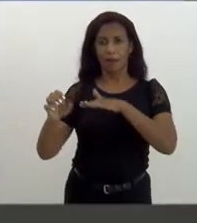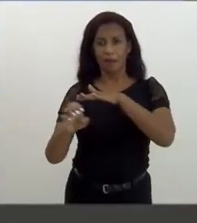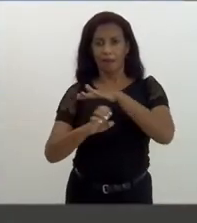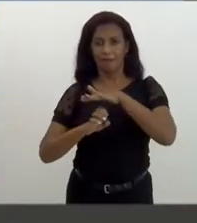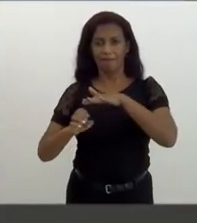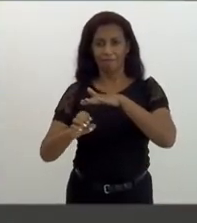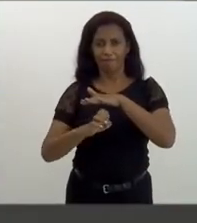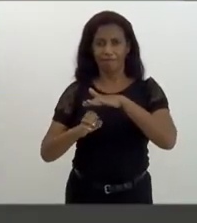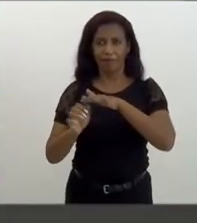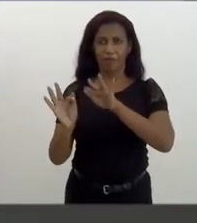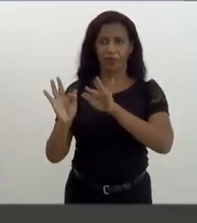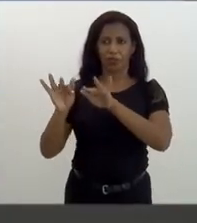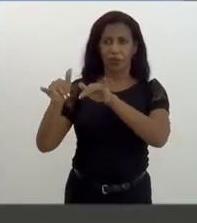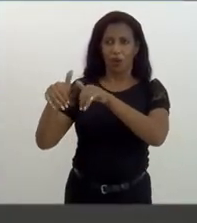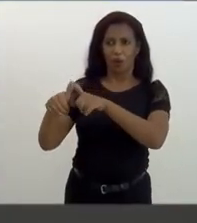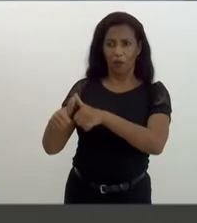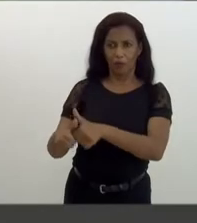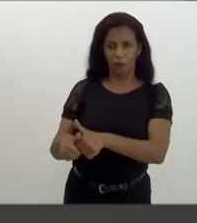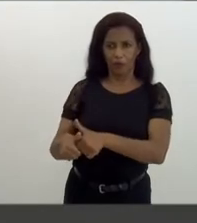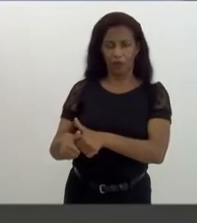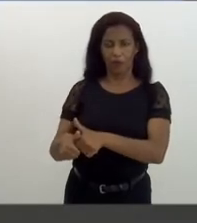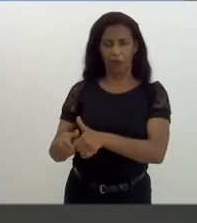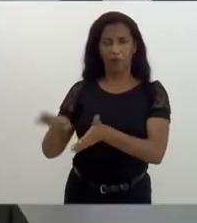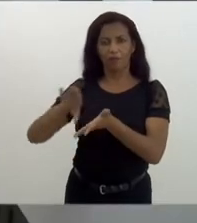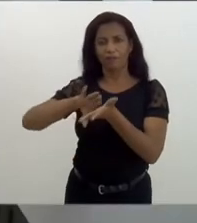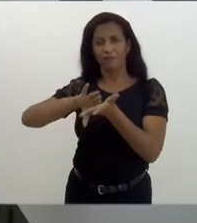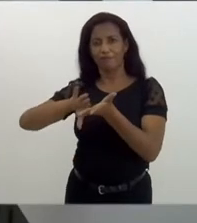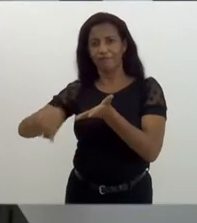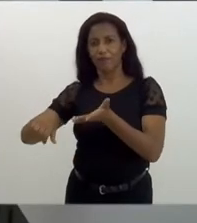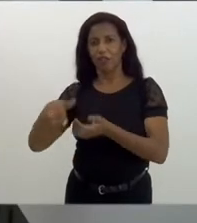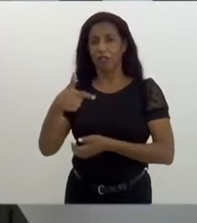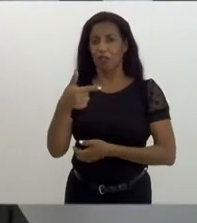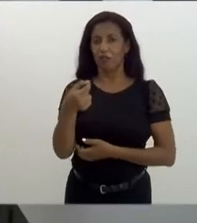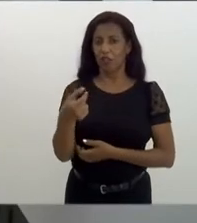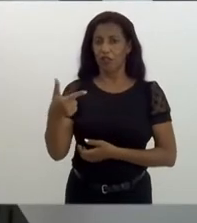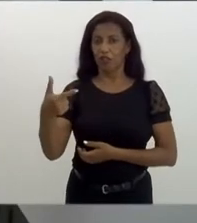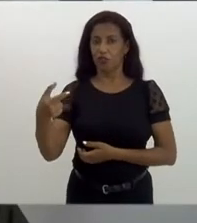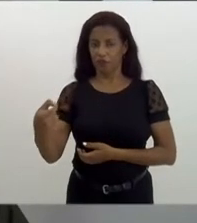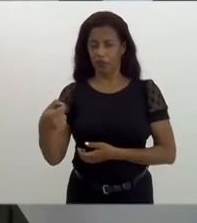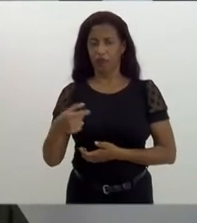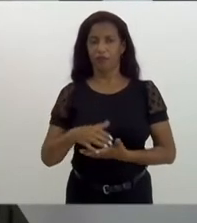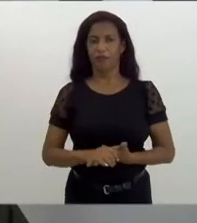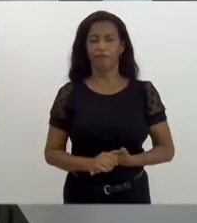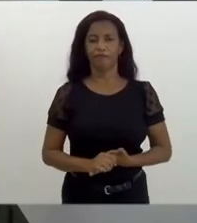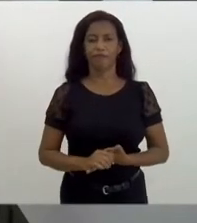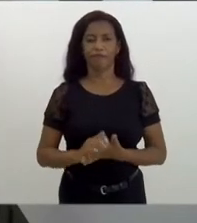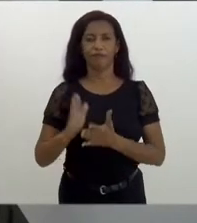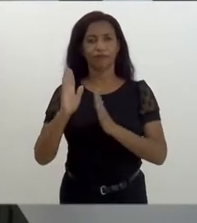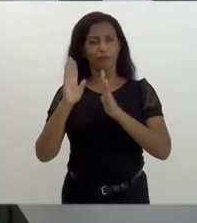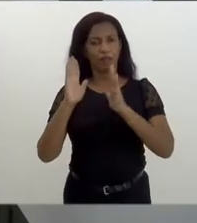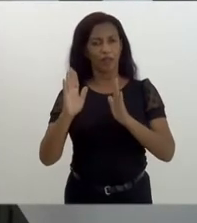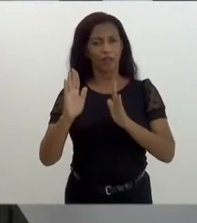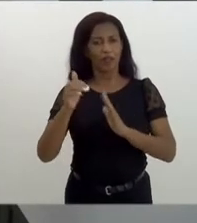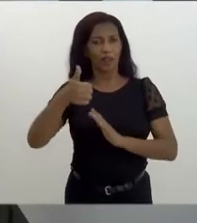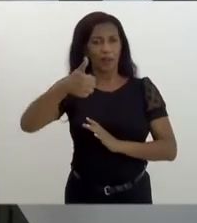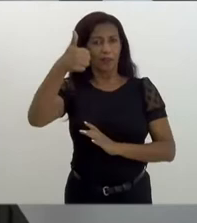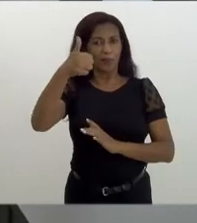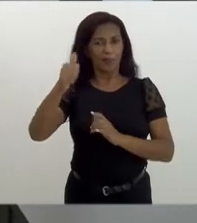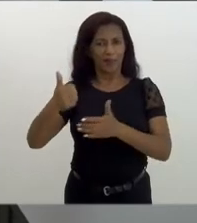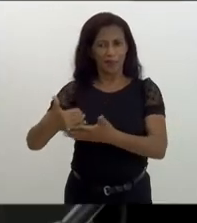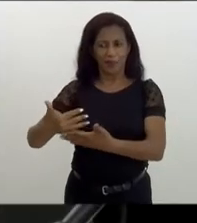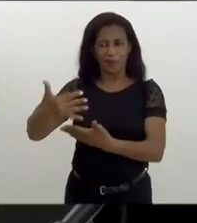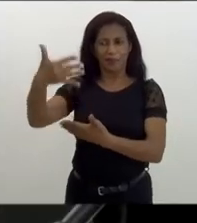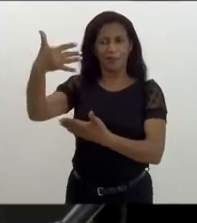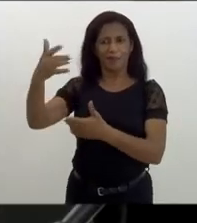chegamos ao fim com a respectiva extinção em 2020 já colocou nesse primeiro slide